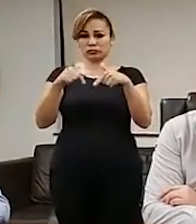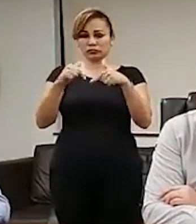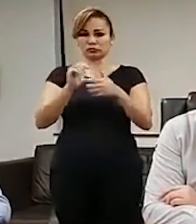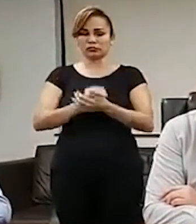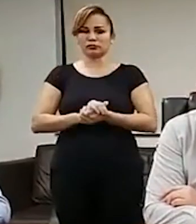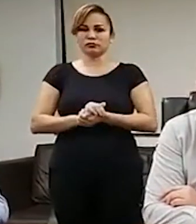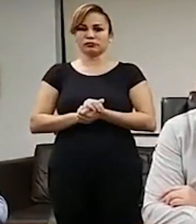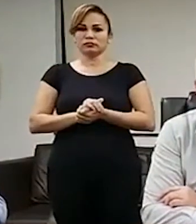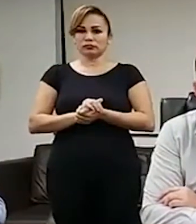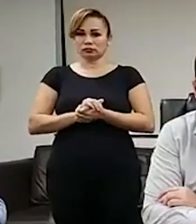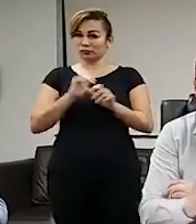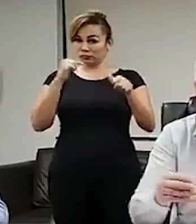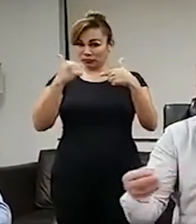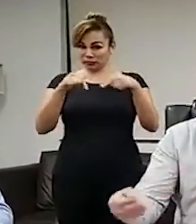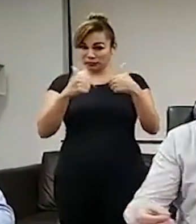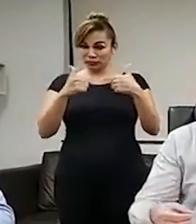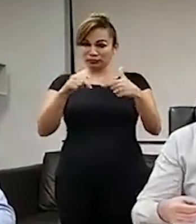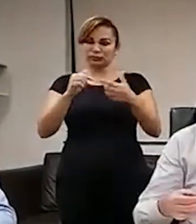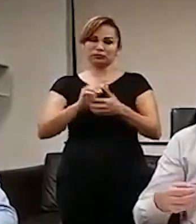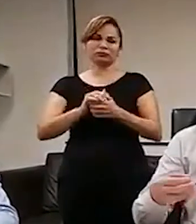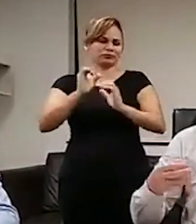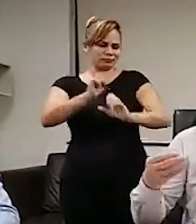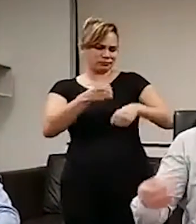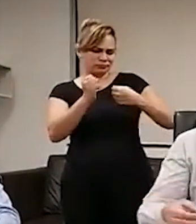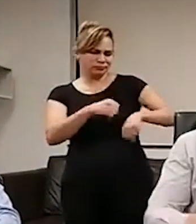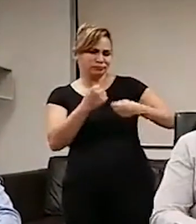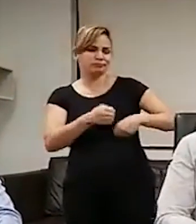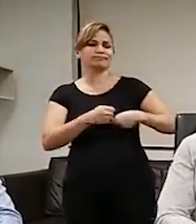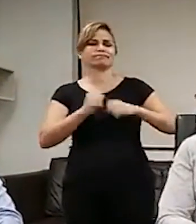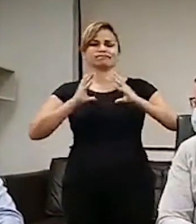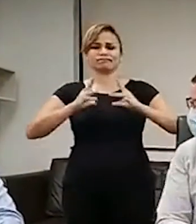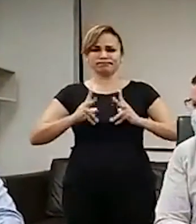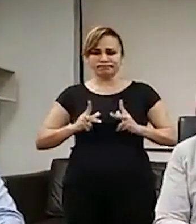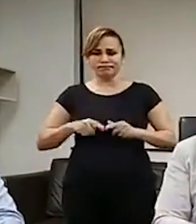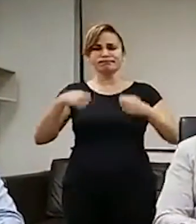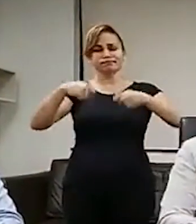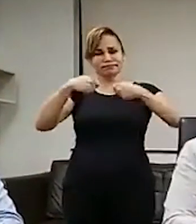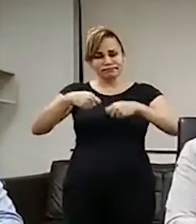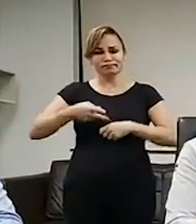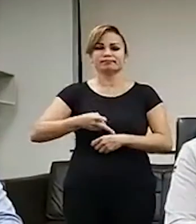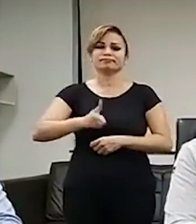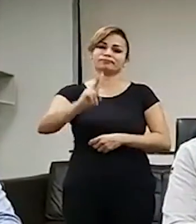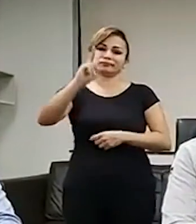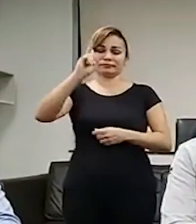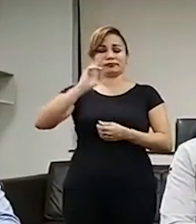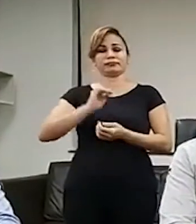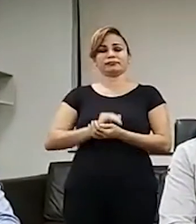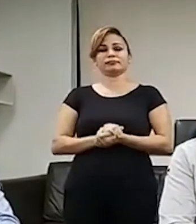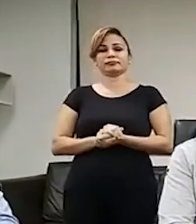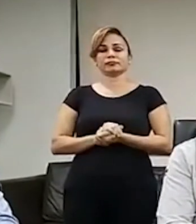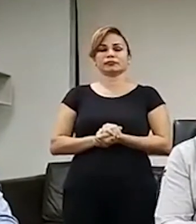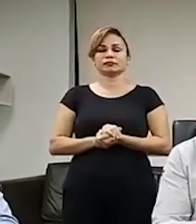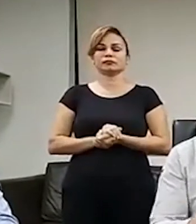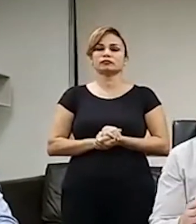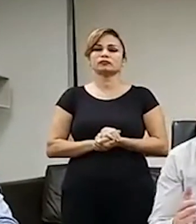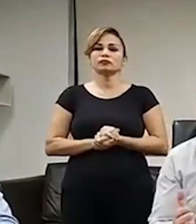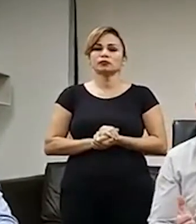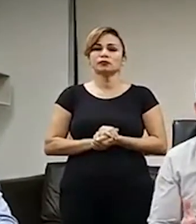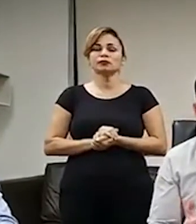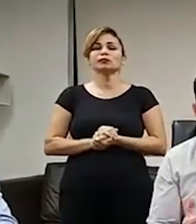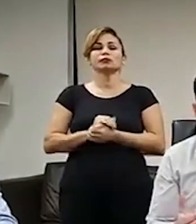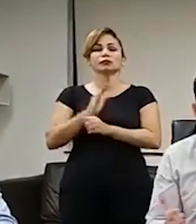Serviços de manutenção, limpeza, precisam continuar funcionando. Hotéis